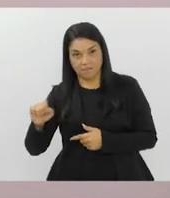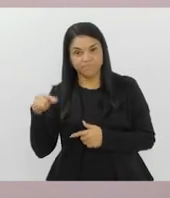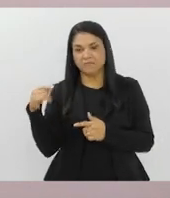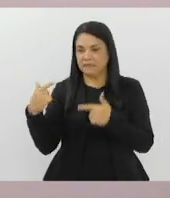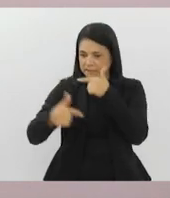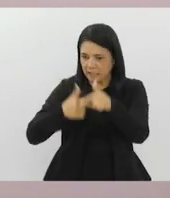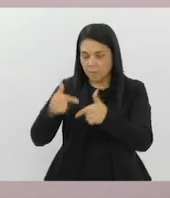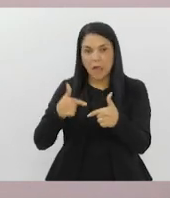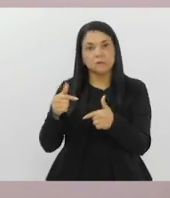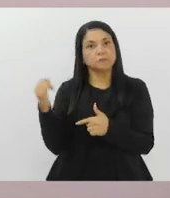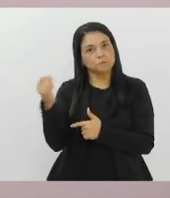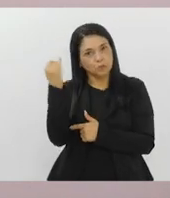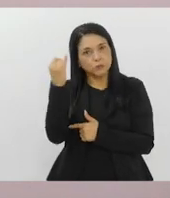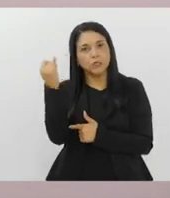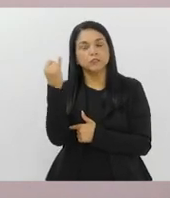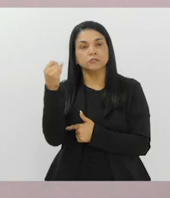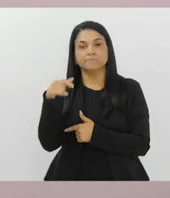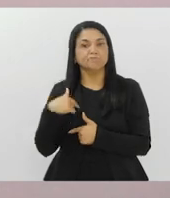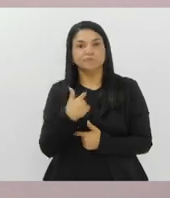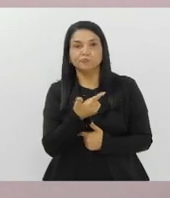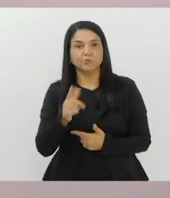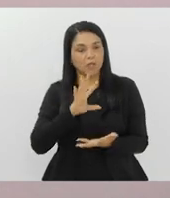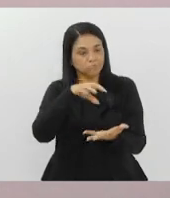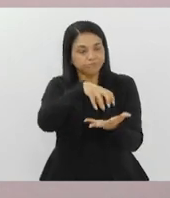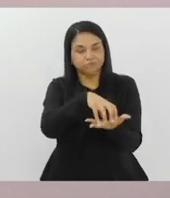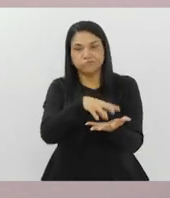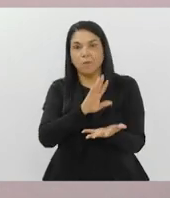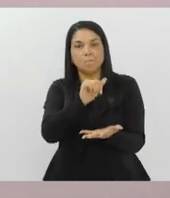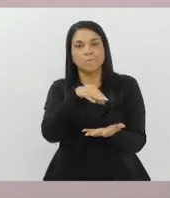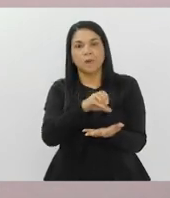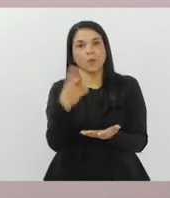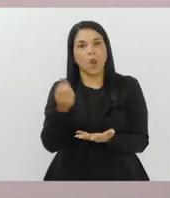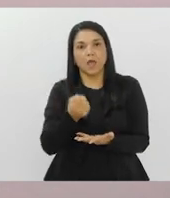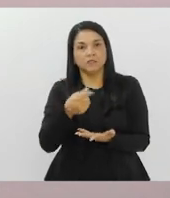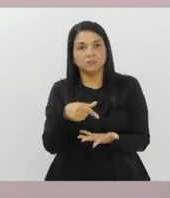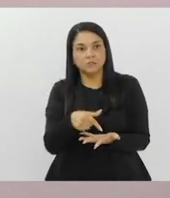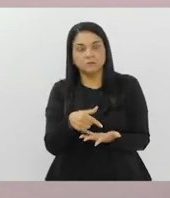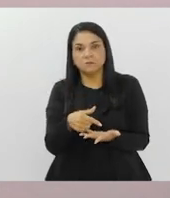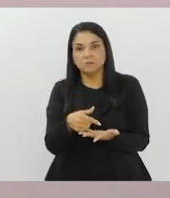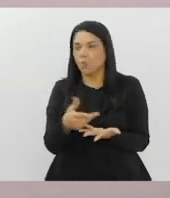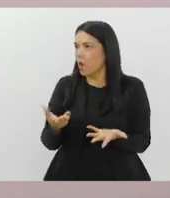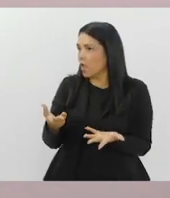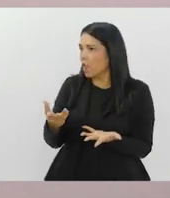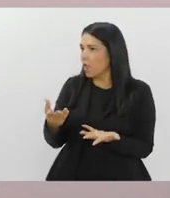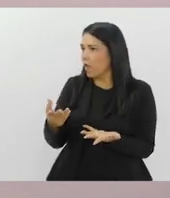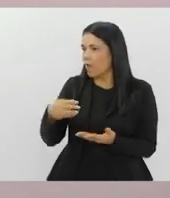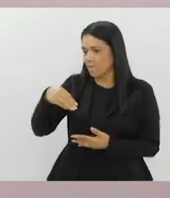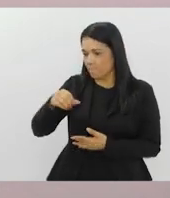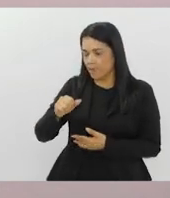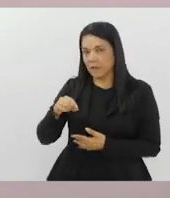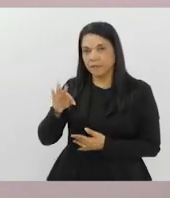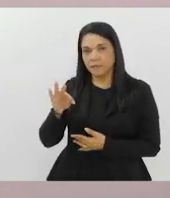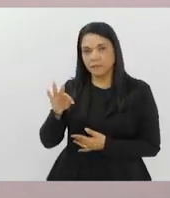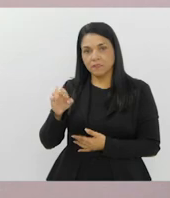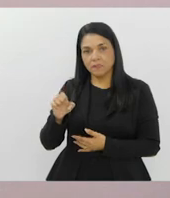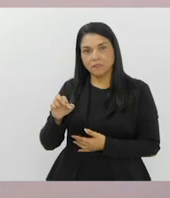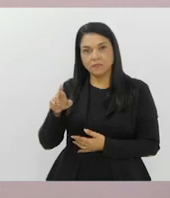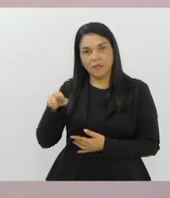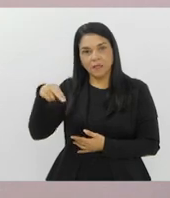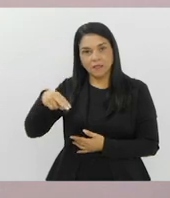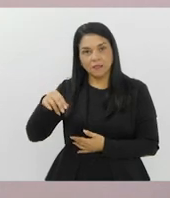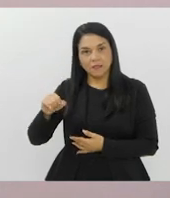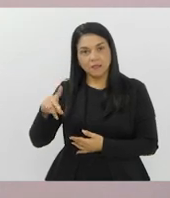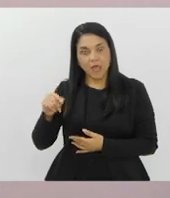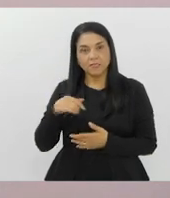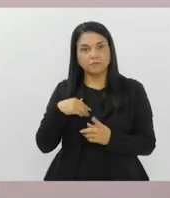tem banco de leite, por exemplo. Aí você fala, nossa, a gente está falando de uma maternidade de ponta, de referência no, na